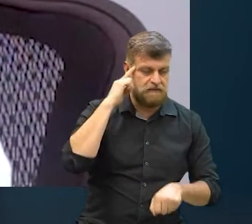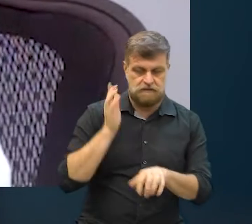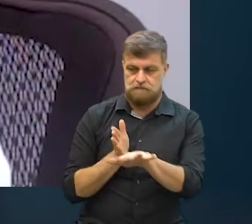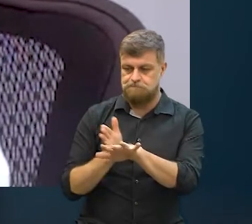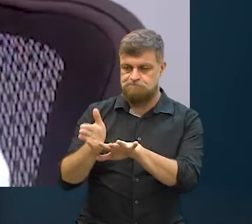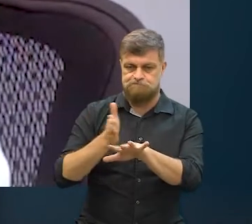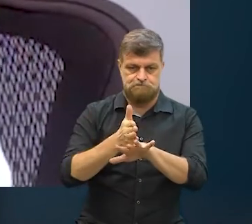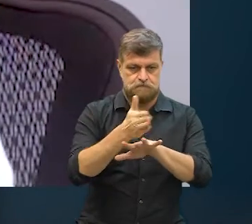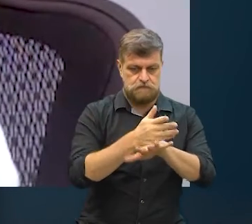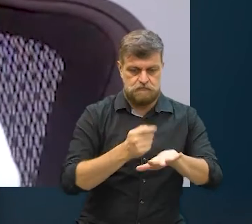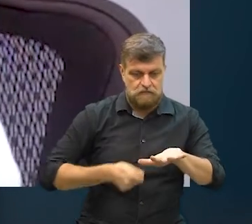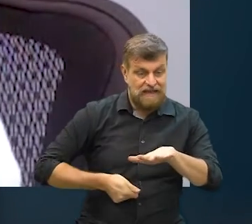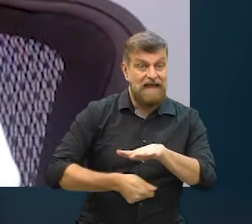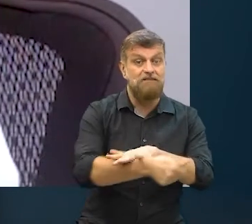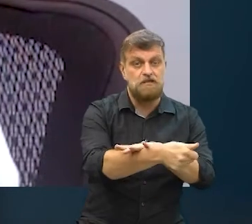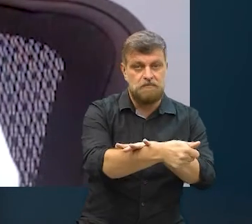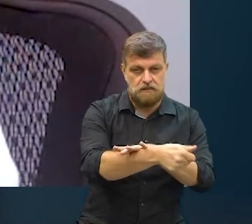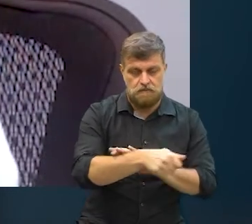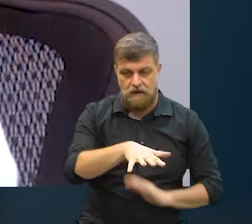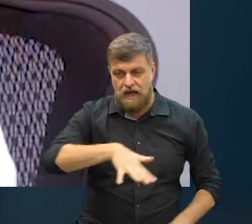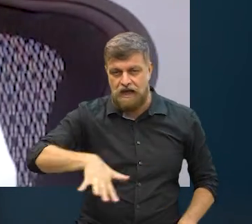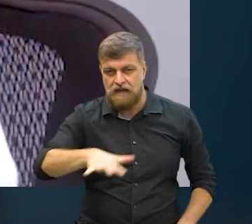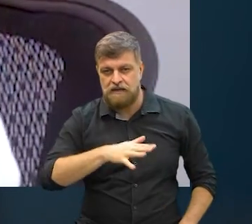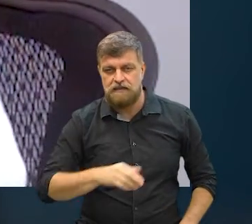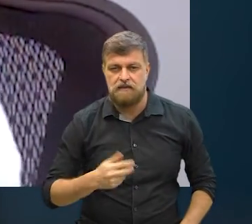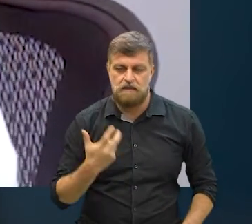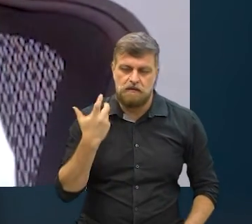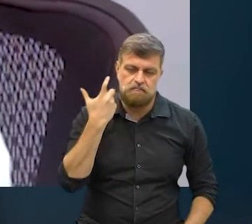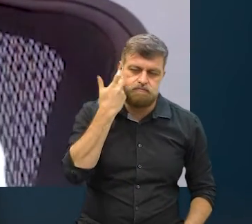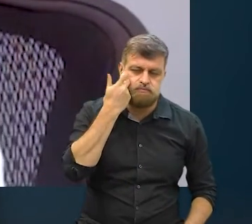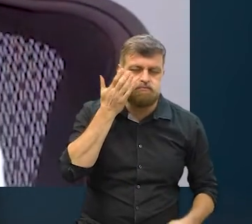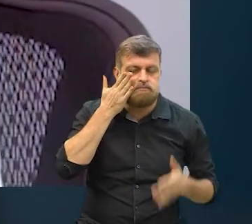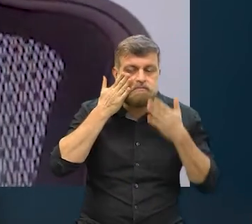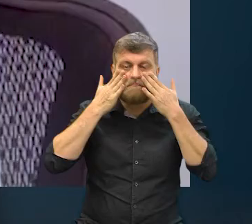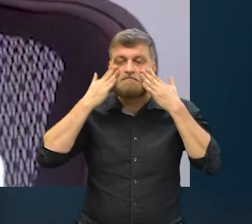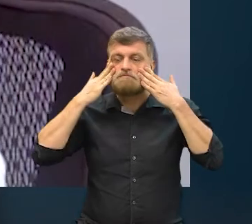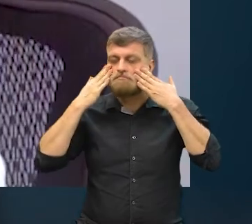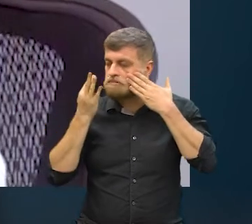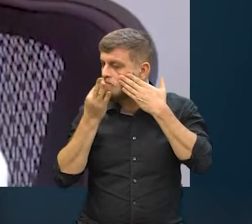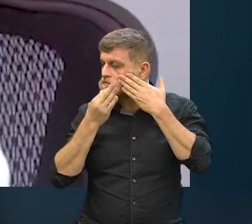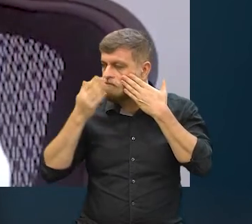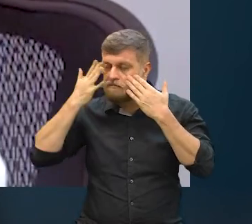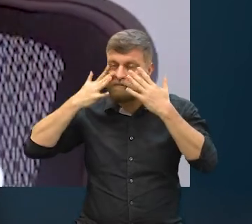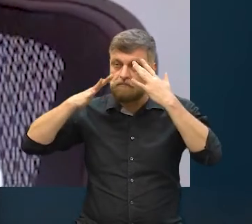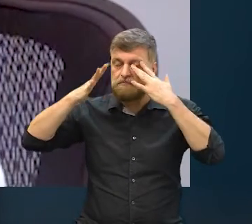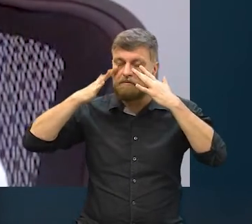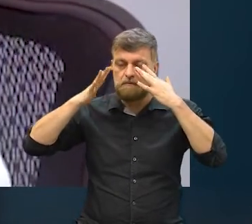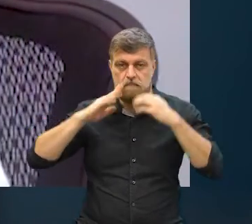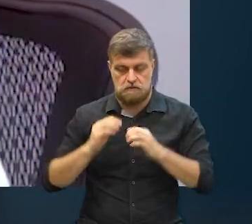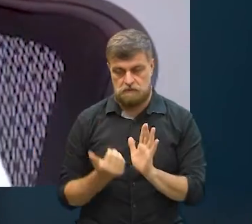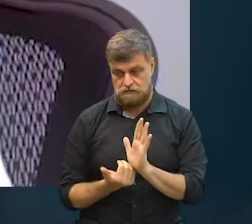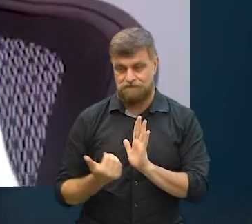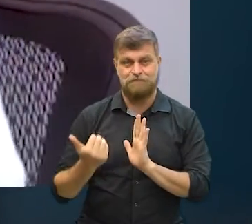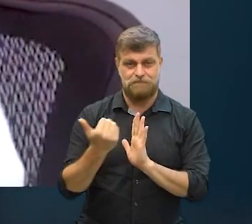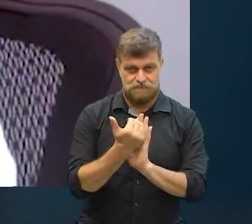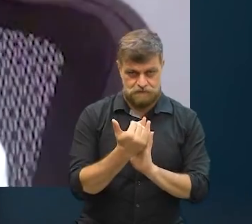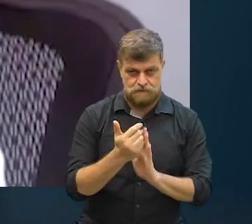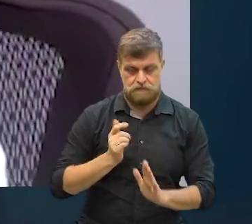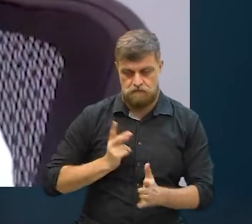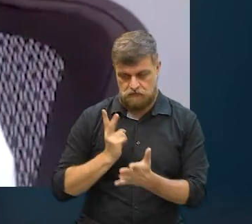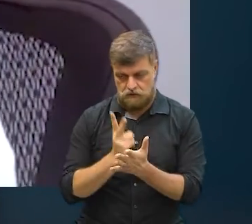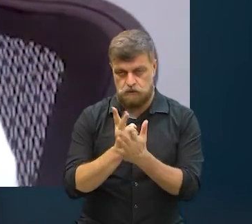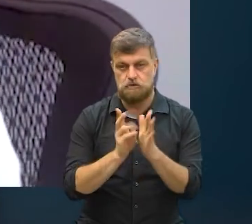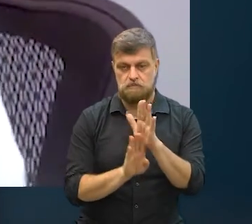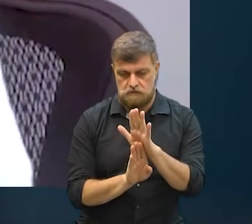tem que pensar nisso também. E a estética foi uma das áreas que mais cresceu. Então, mesmo em 2020,